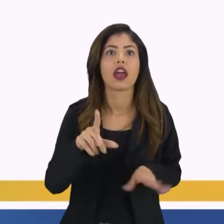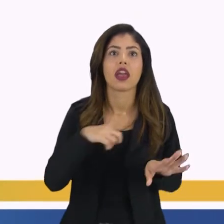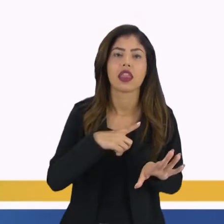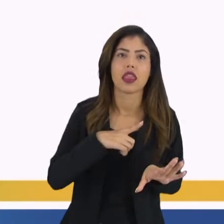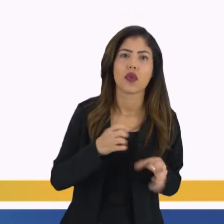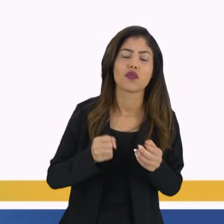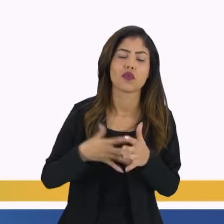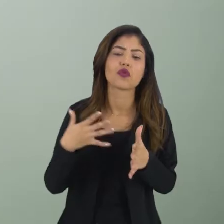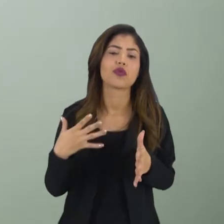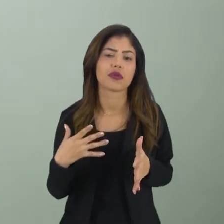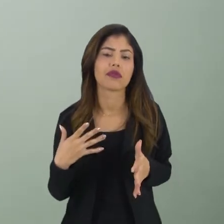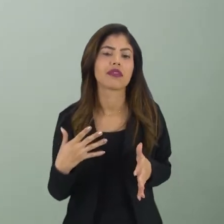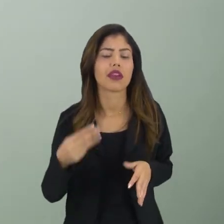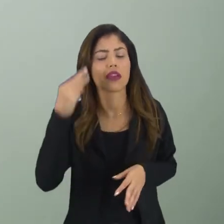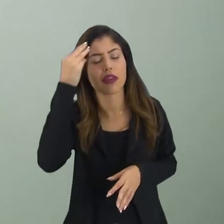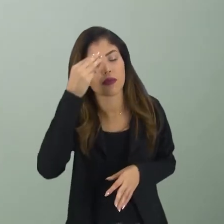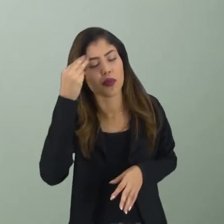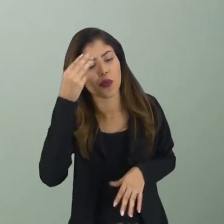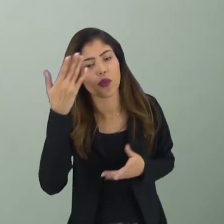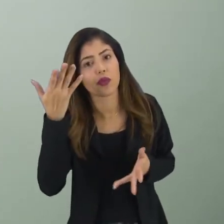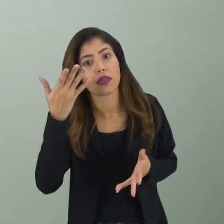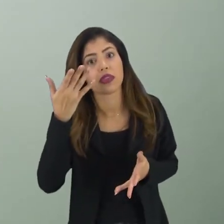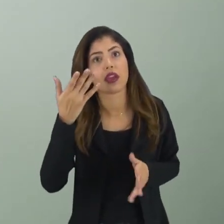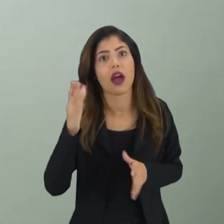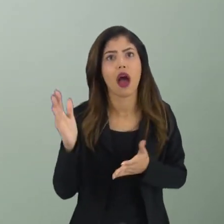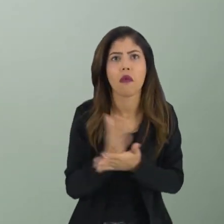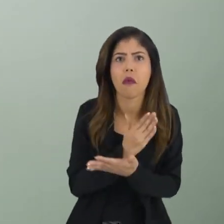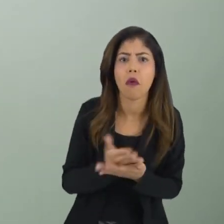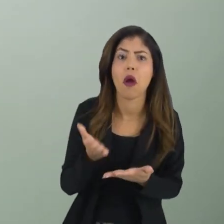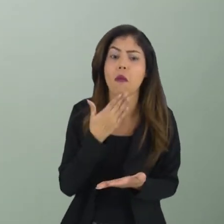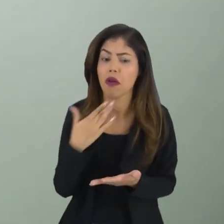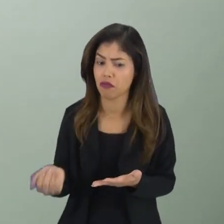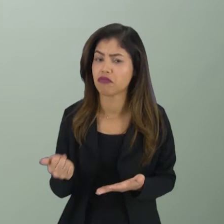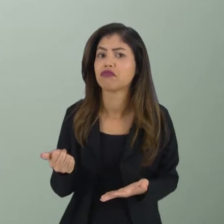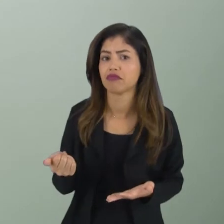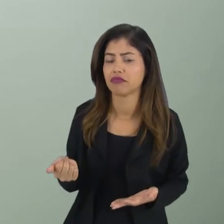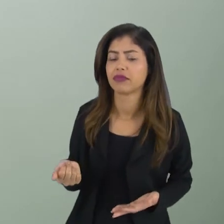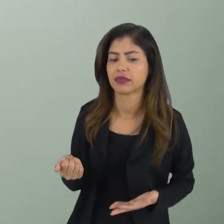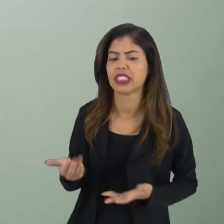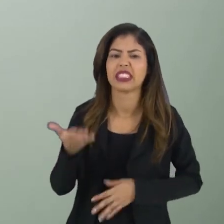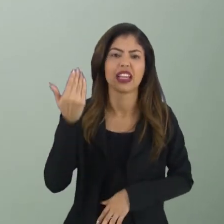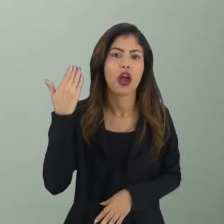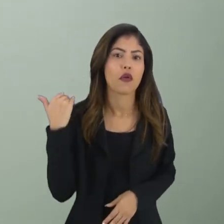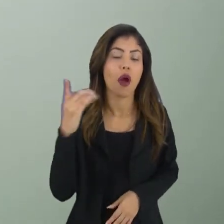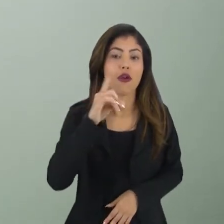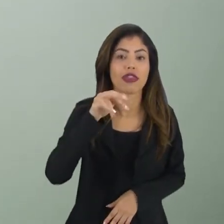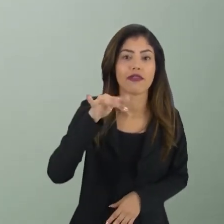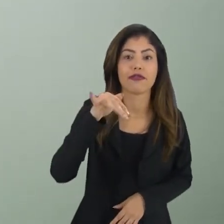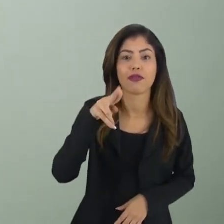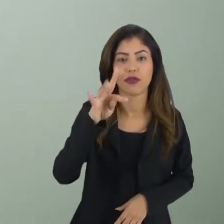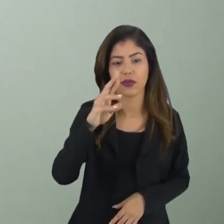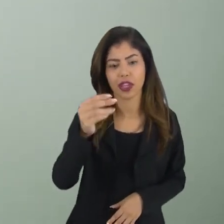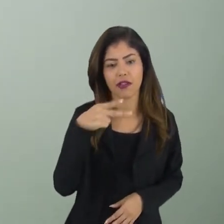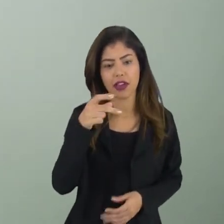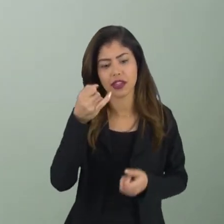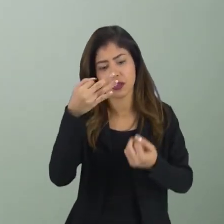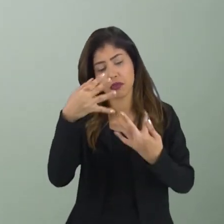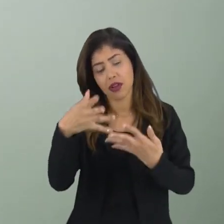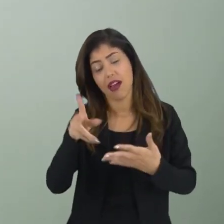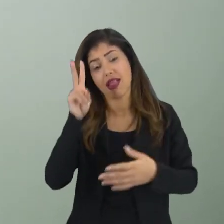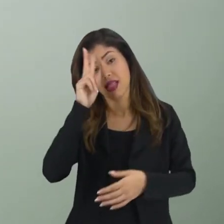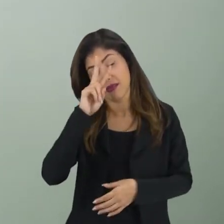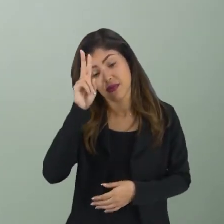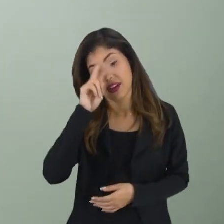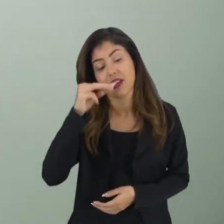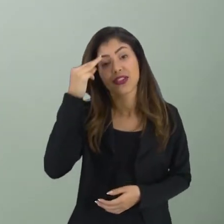tratar muito dessas memórias. Algo completamente inovador para a época, né? Vamos ter ali um defunto que vai começar a retratar e relembrar essas